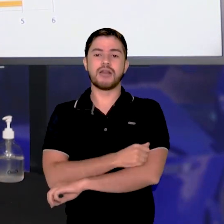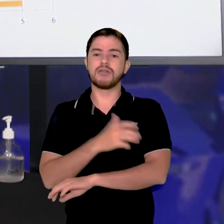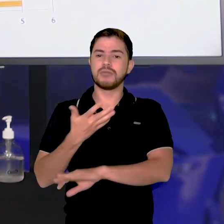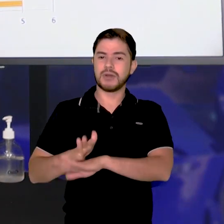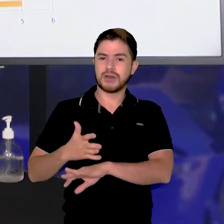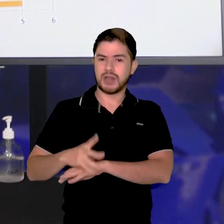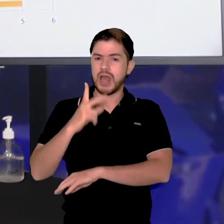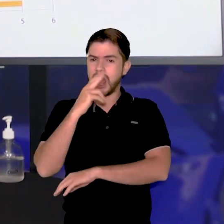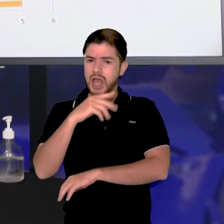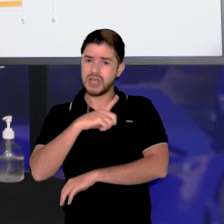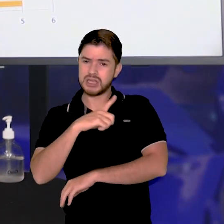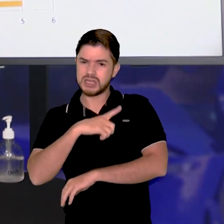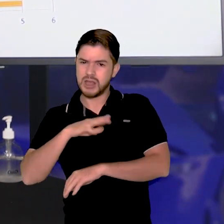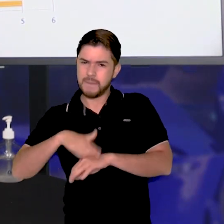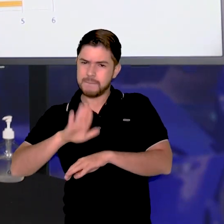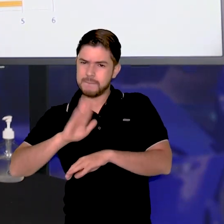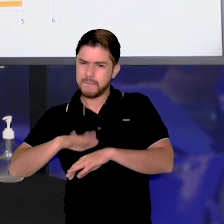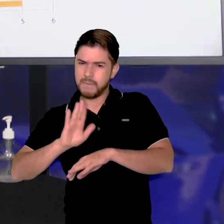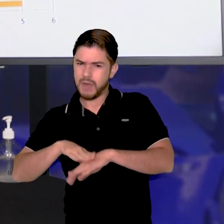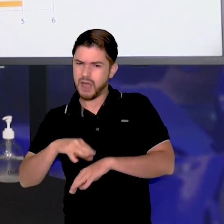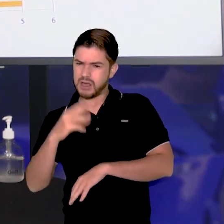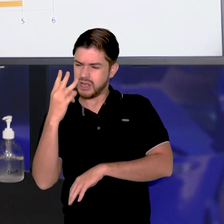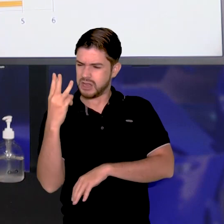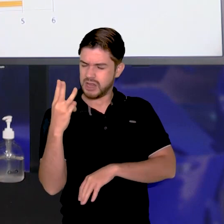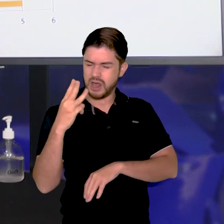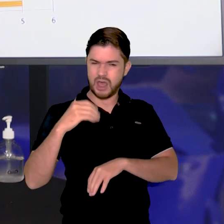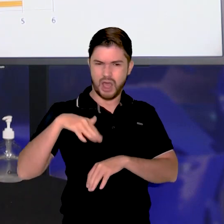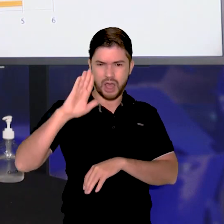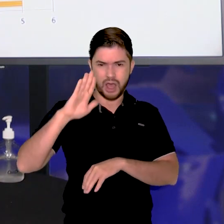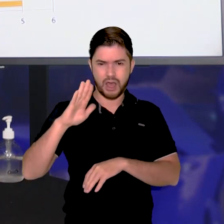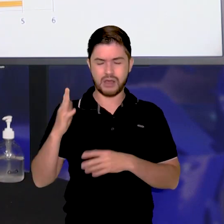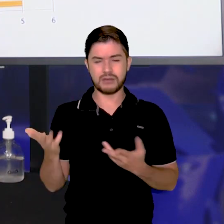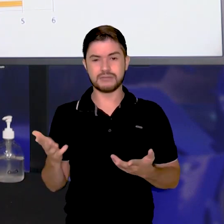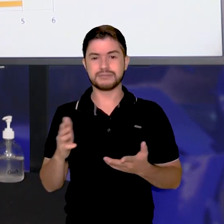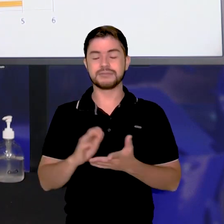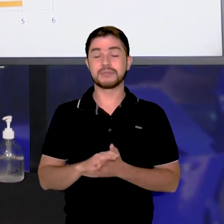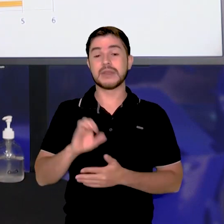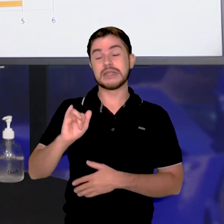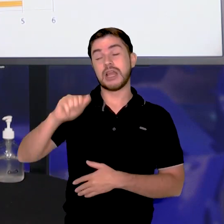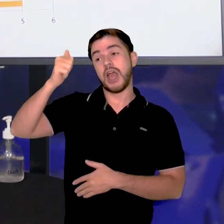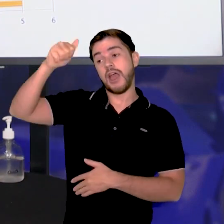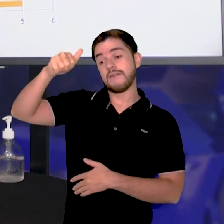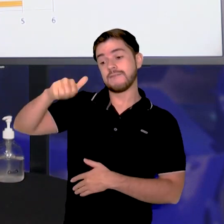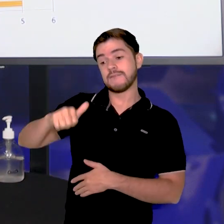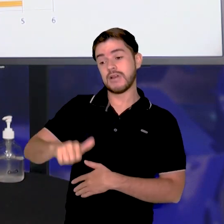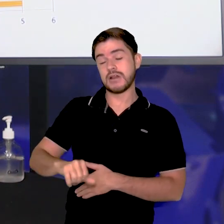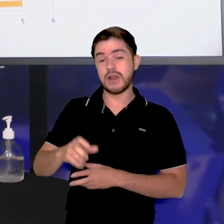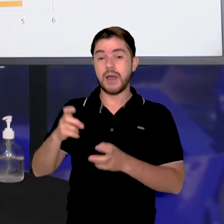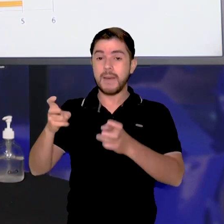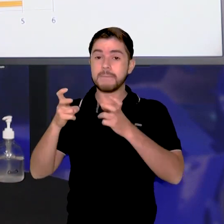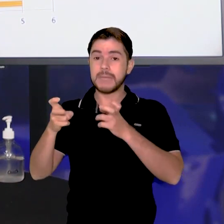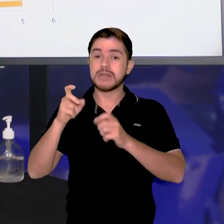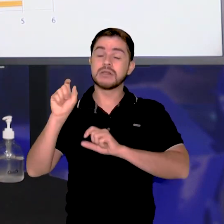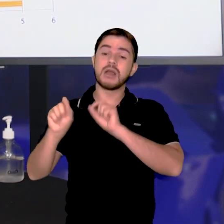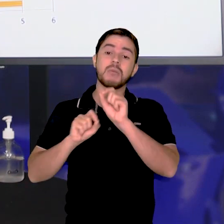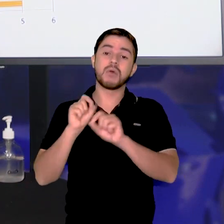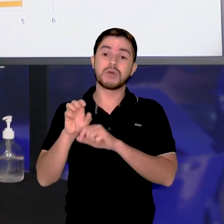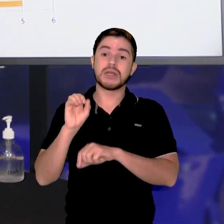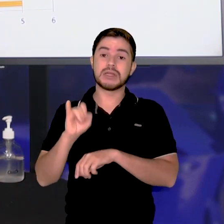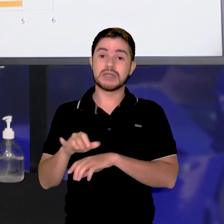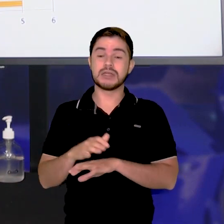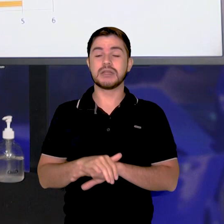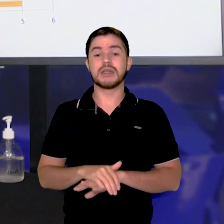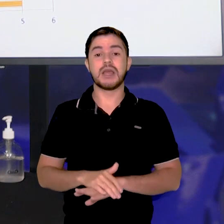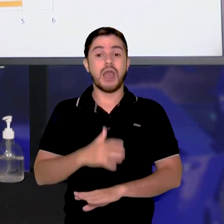existe mais alguma atividade em que eu tenha 3 alunos praticando? Ó, quando eu analiso o meu gráfico, a gente percebe que a atividade